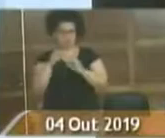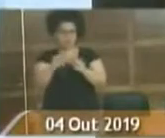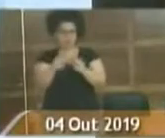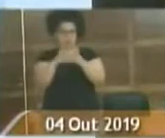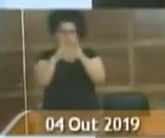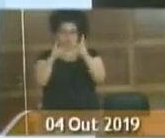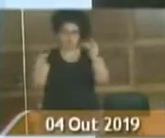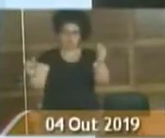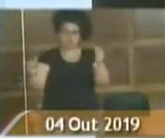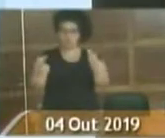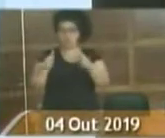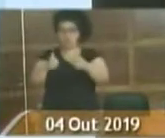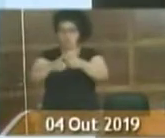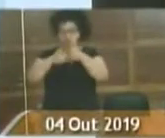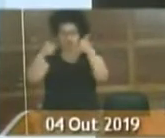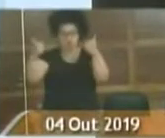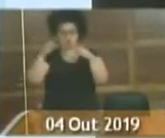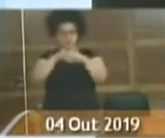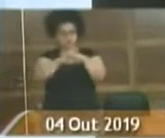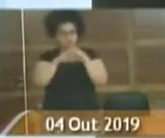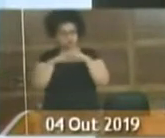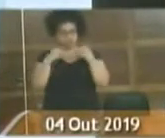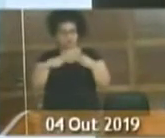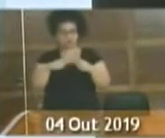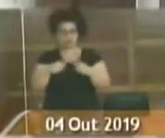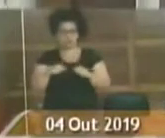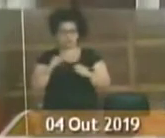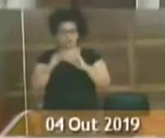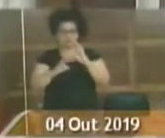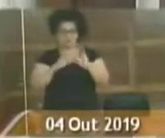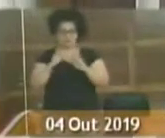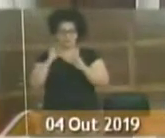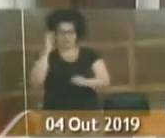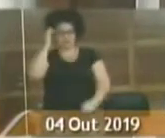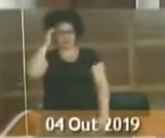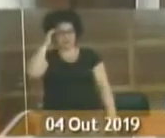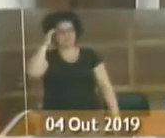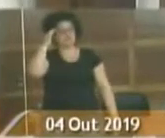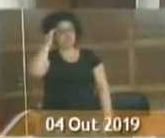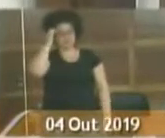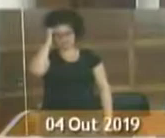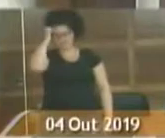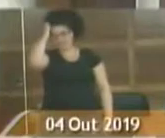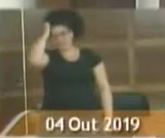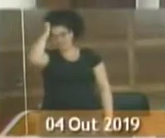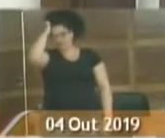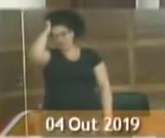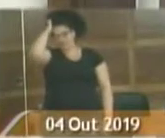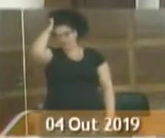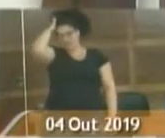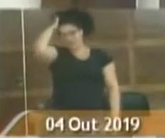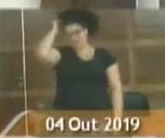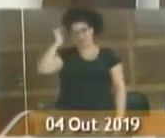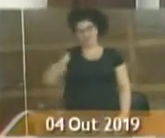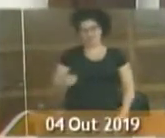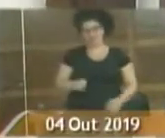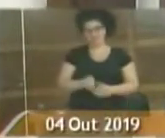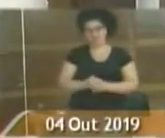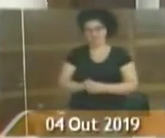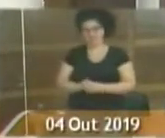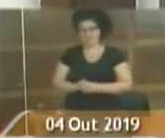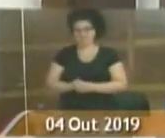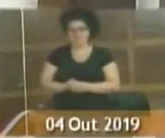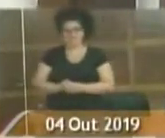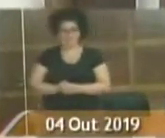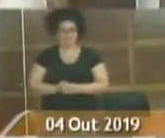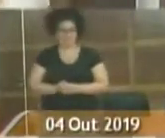eles ficam bons. Então, olha só. Não é só o gato. Eu posso pegar essa doença sem bicho nenhum. Eu posso pegar essa doença ali no